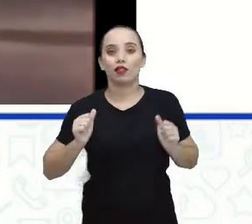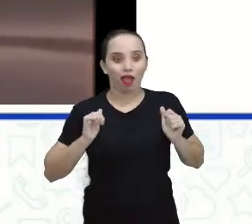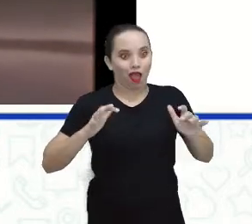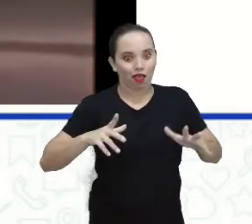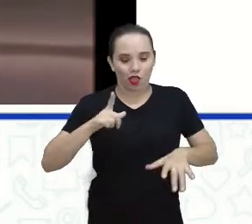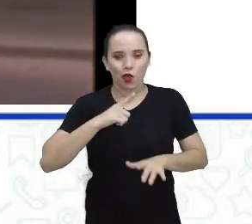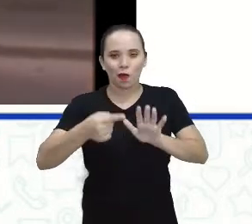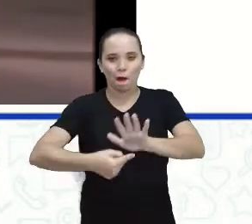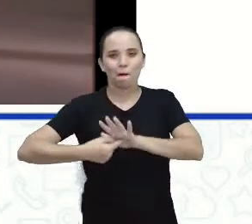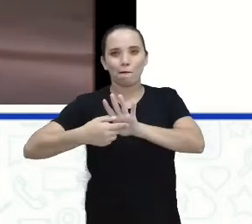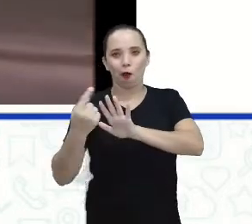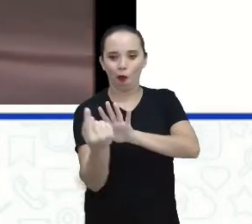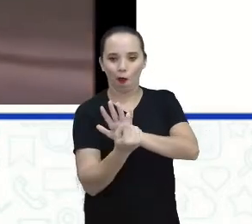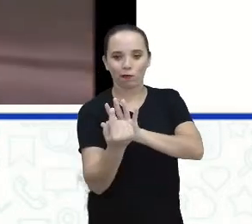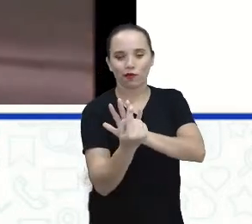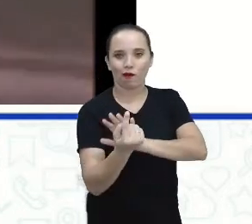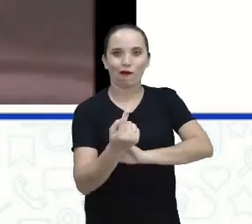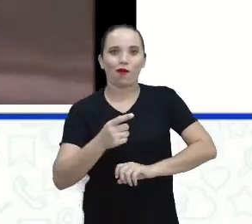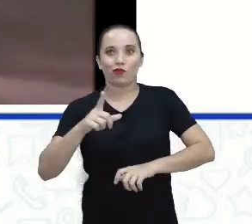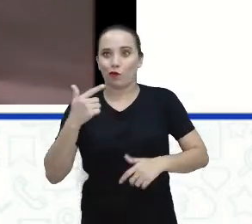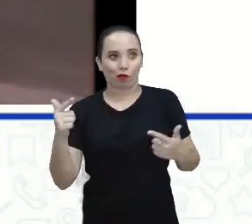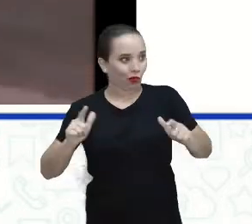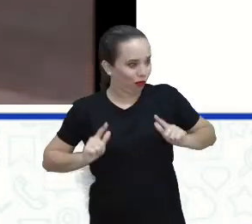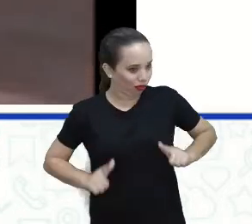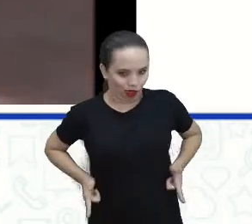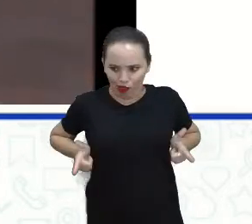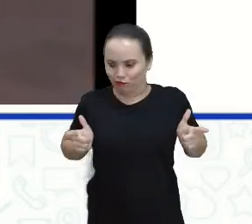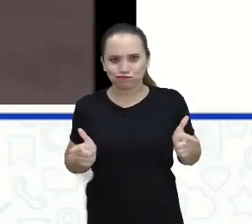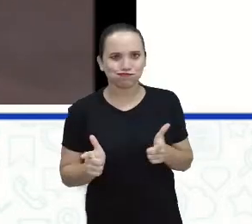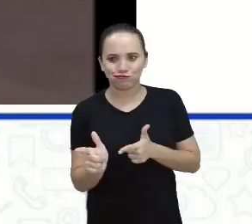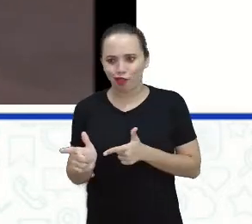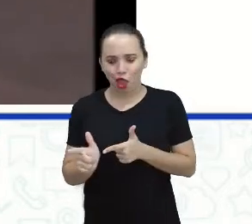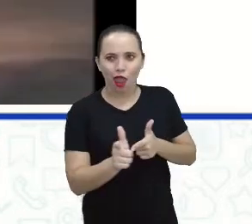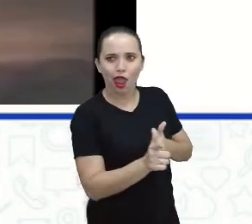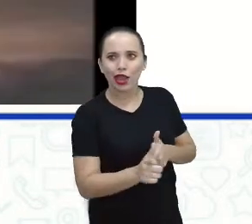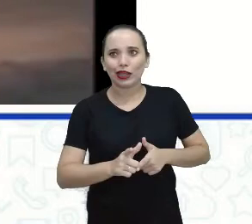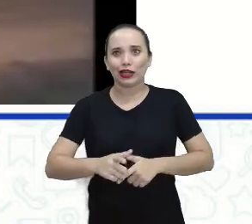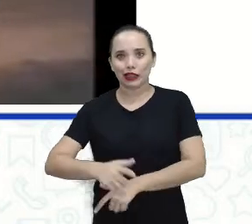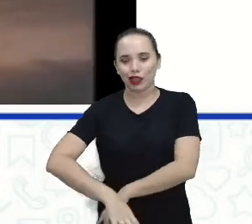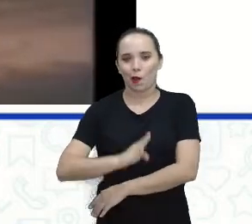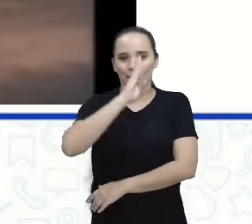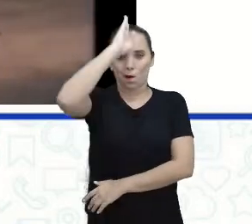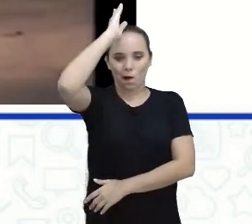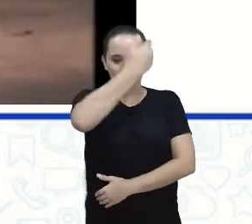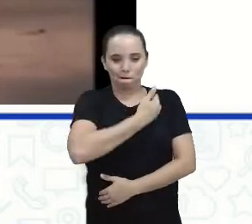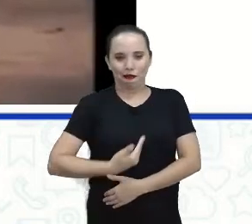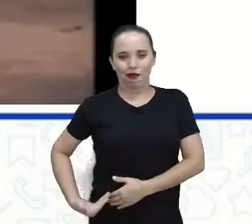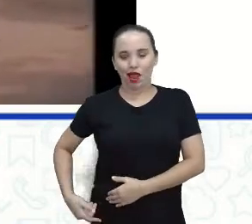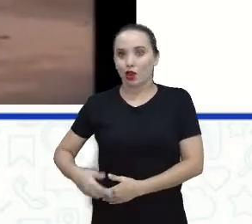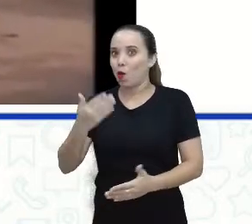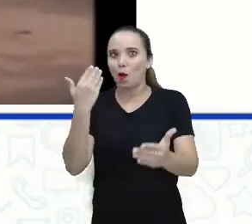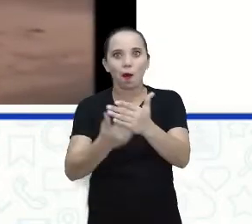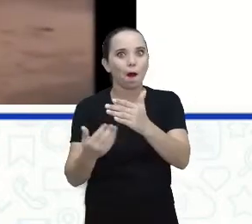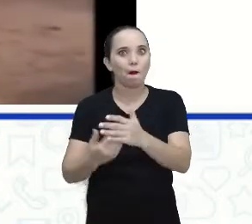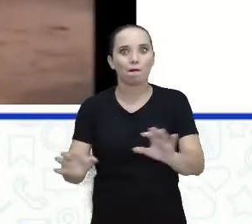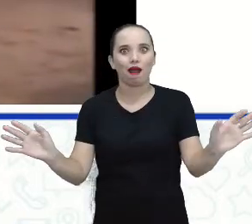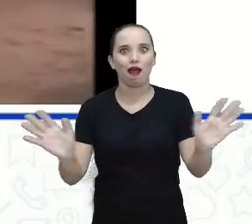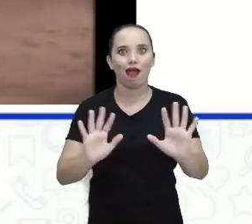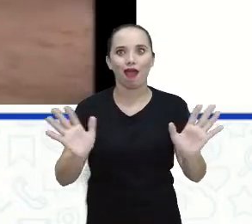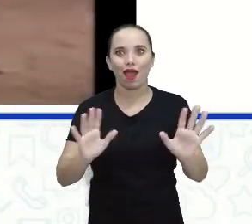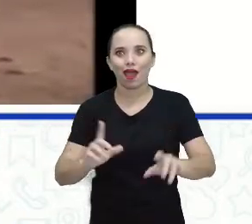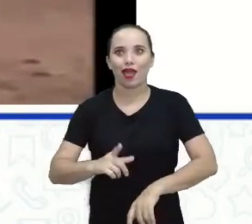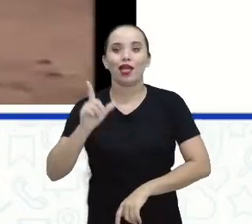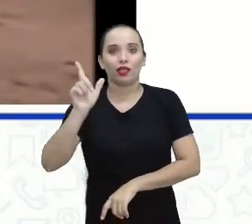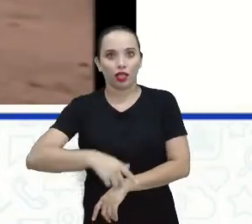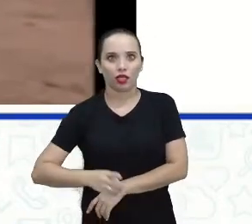cara sozinho, desarmado, enfrentando o Império Romano todinho. Não percam a história de um vivente que é Deus e